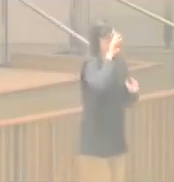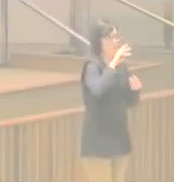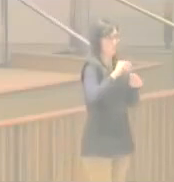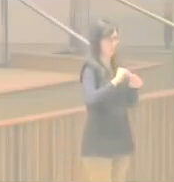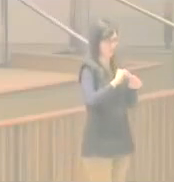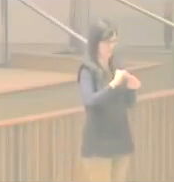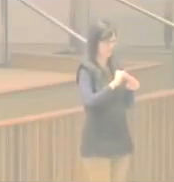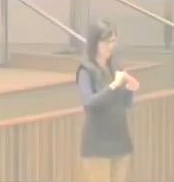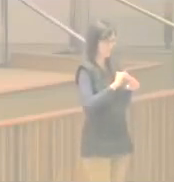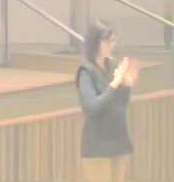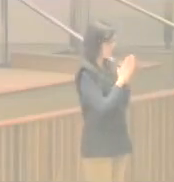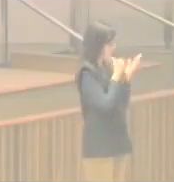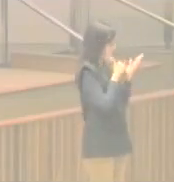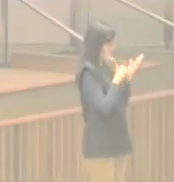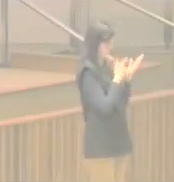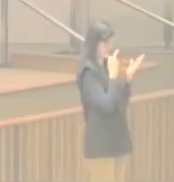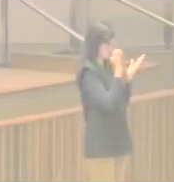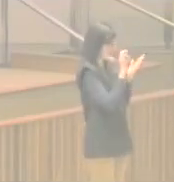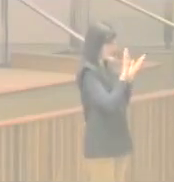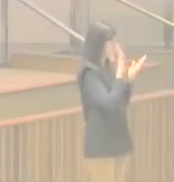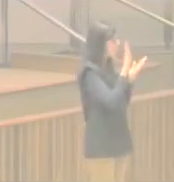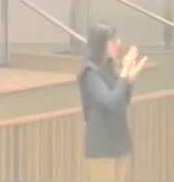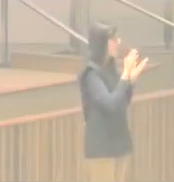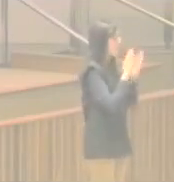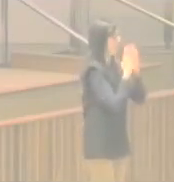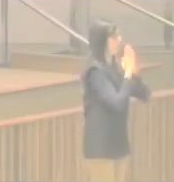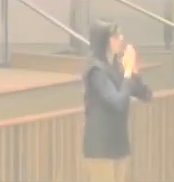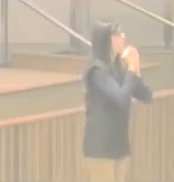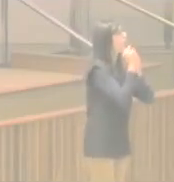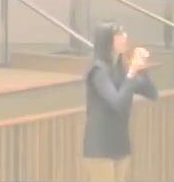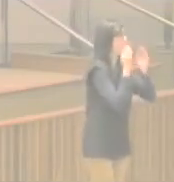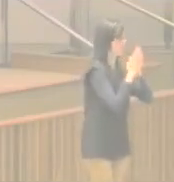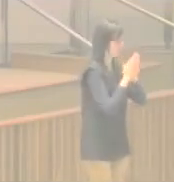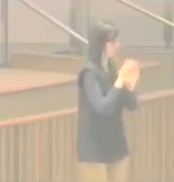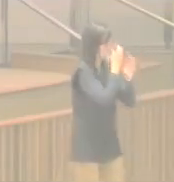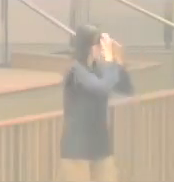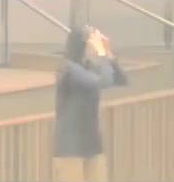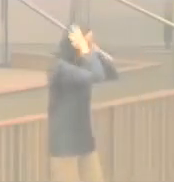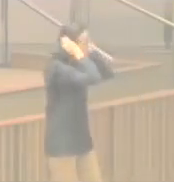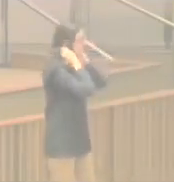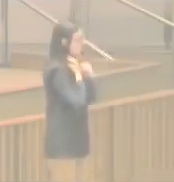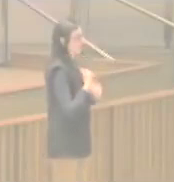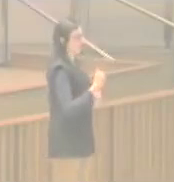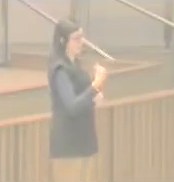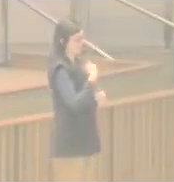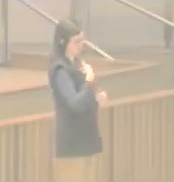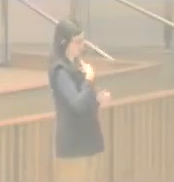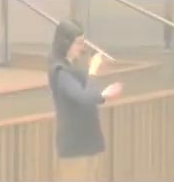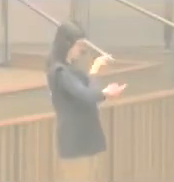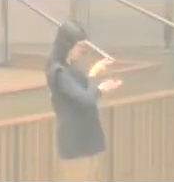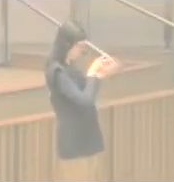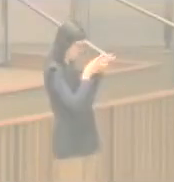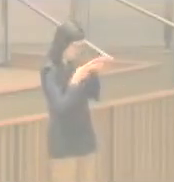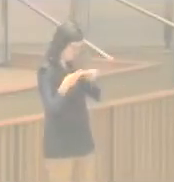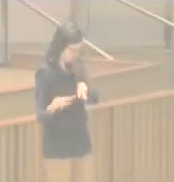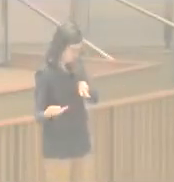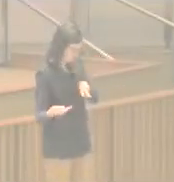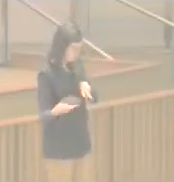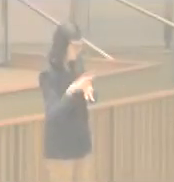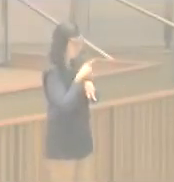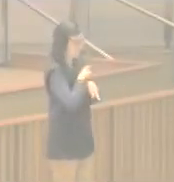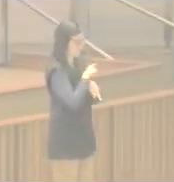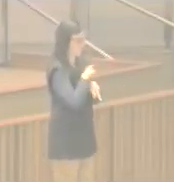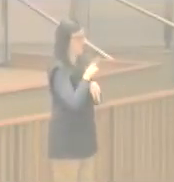orou segundo a tradição judaica. Então está escrito lá nessa tradição judaica chamada Ode